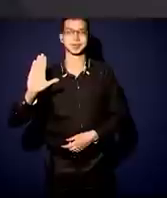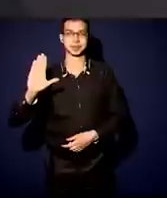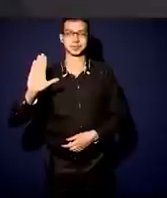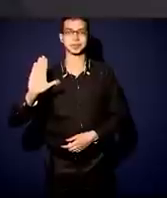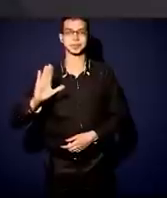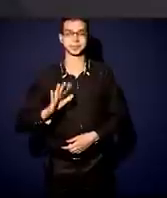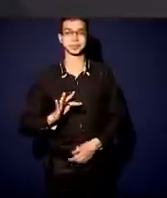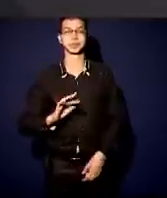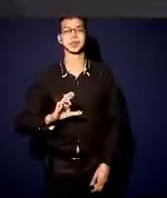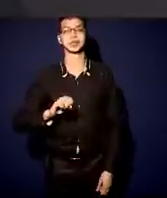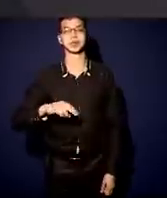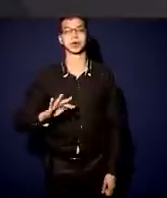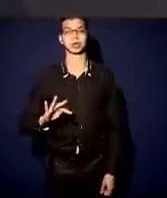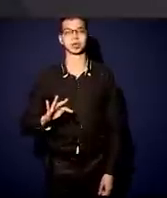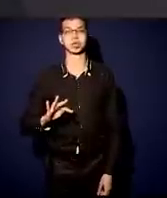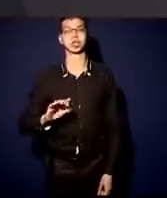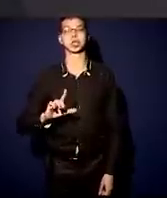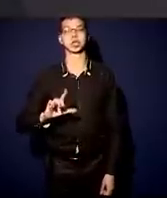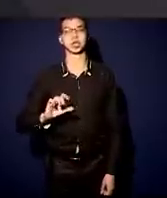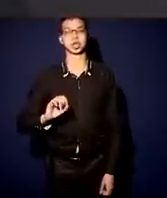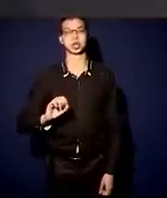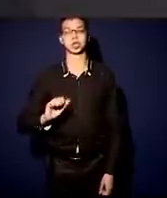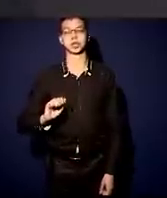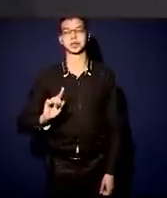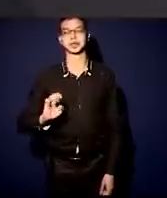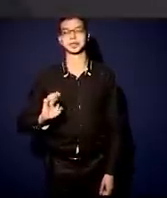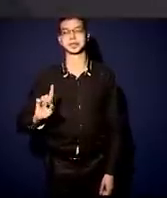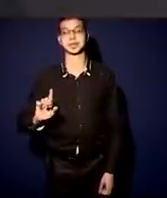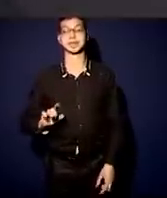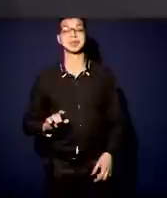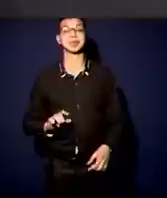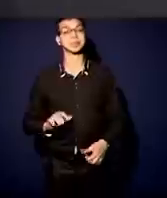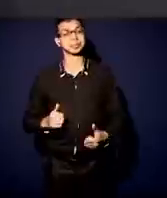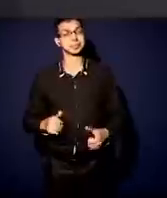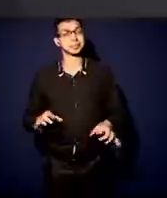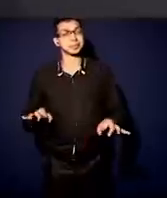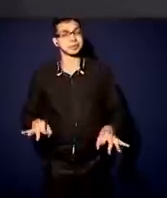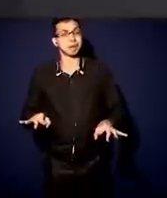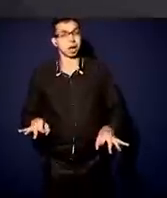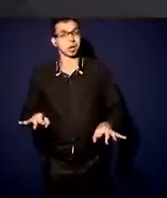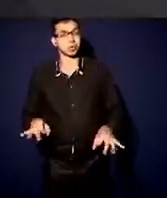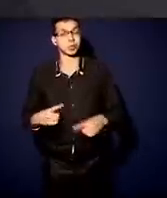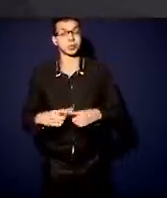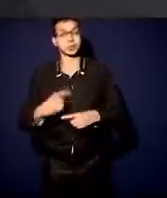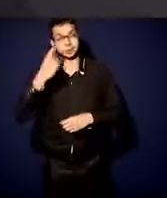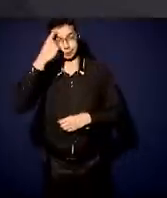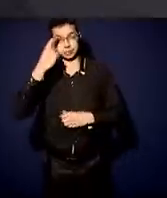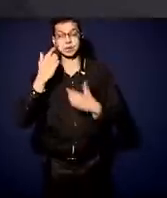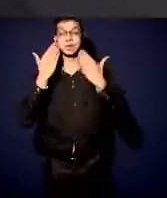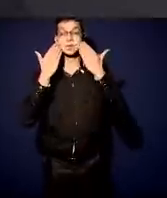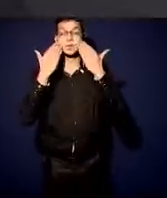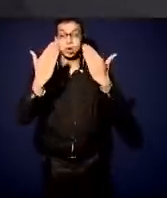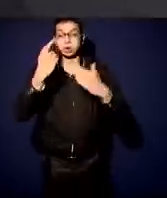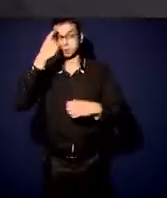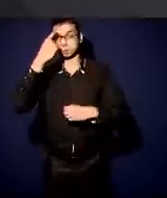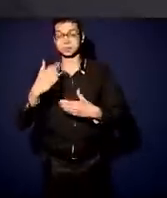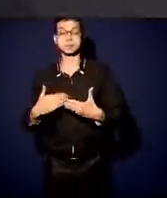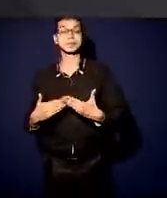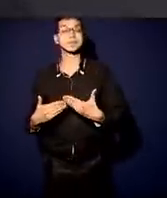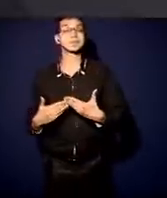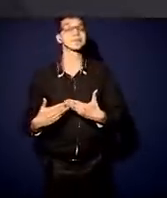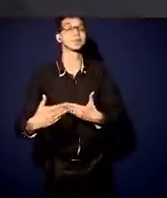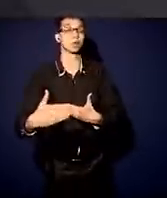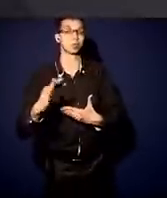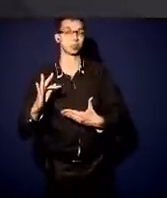frontloded no governo temer e ter dado certo do ponto de vista dos efeitos para o mercado